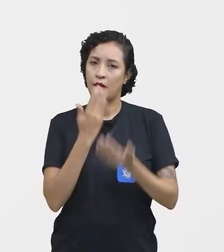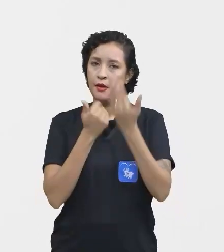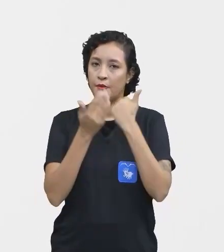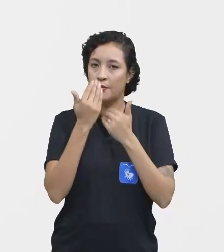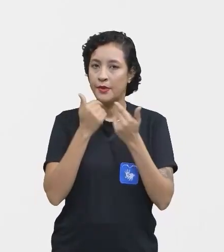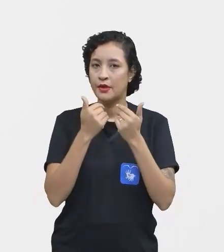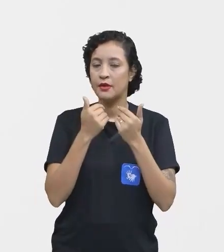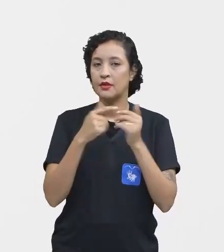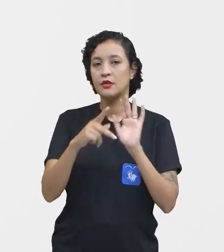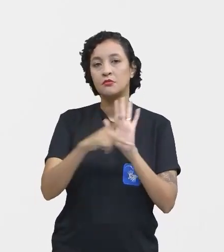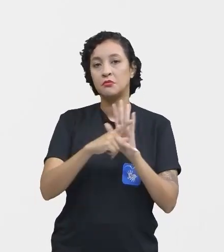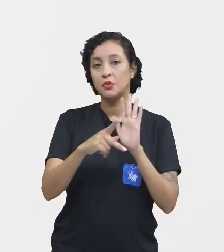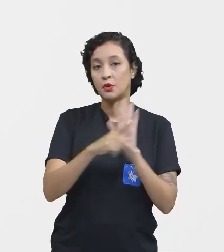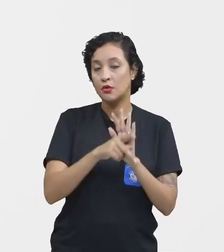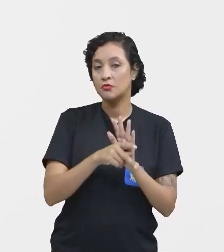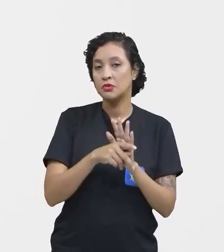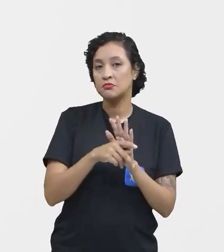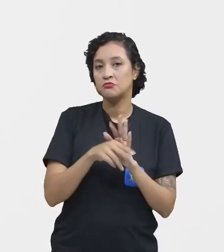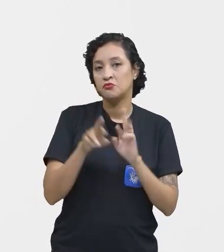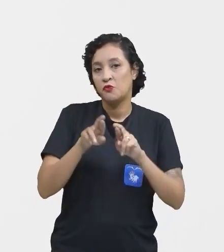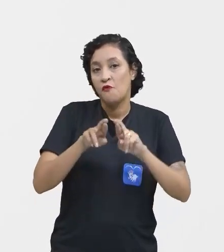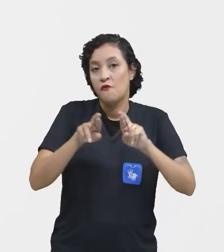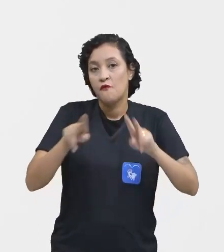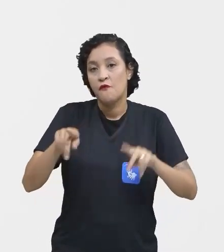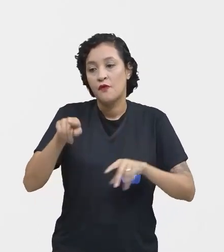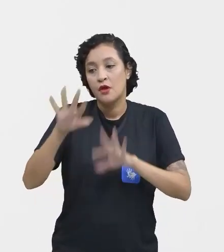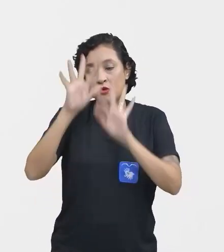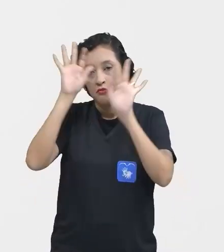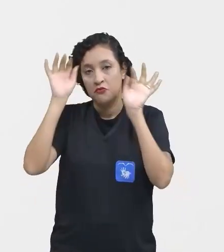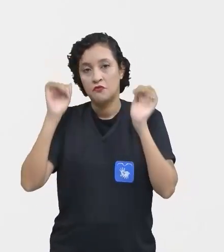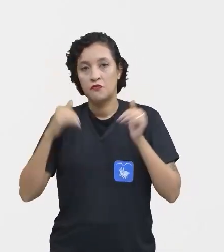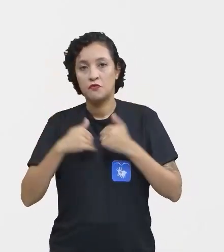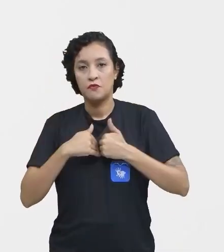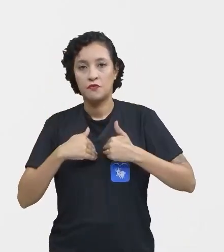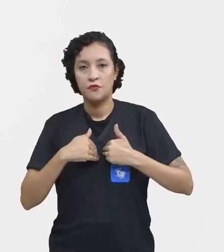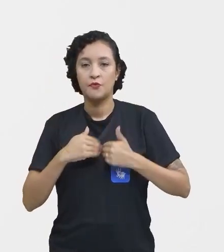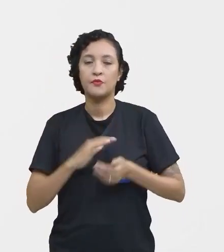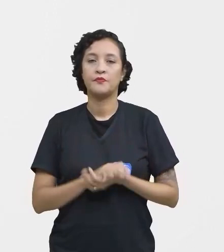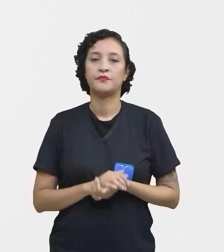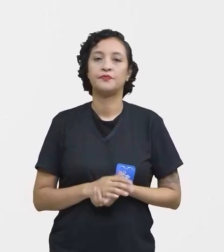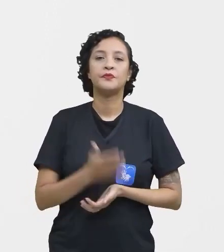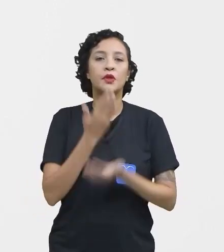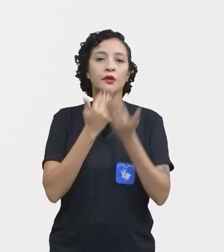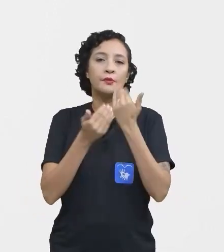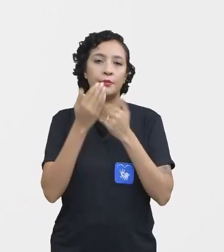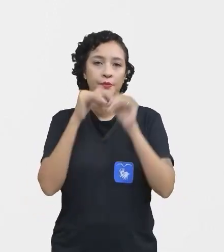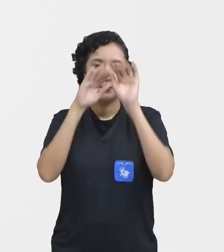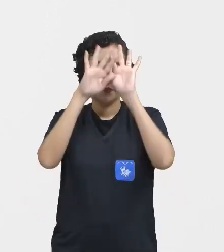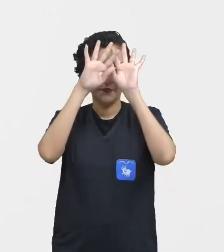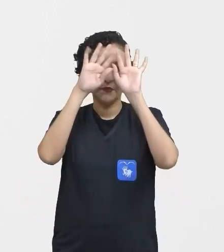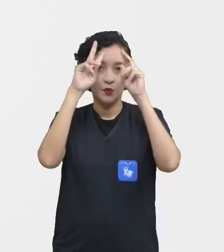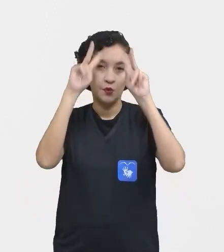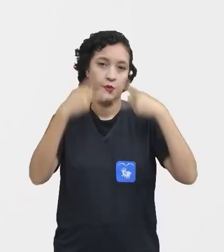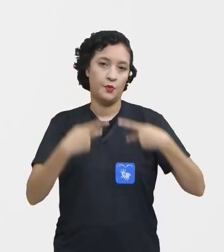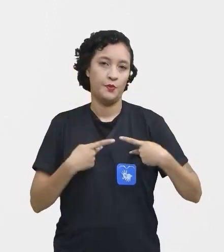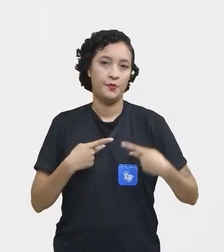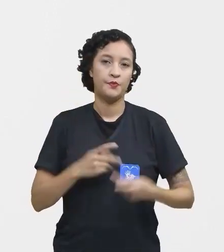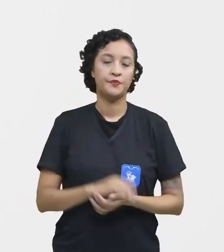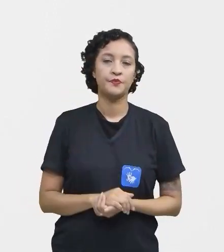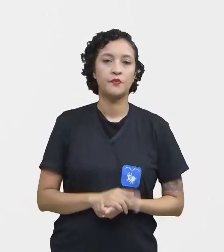muito balanceada, muito diferenciada. A alimentação dos seres humanos. Os seres humanos